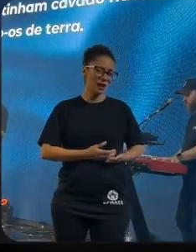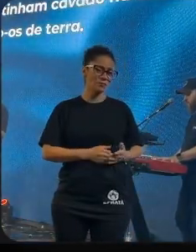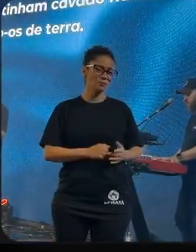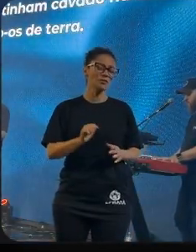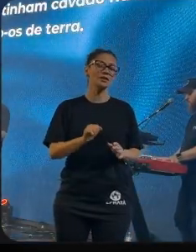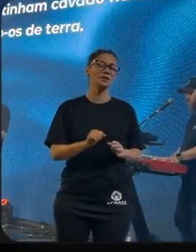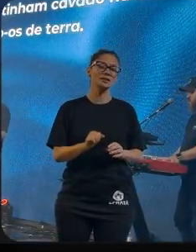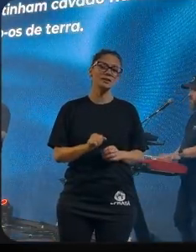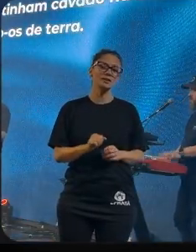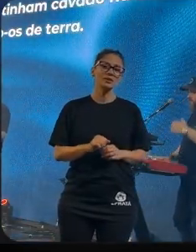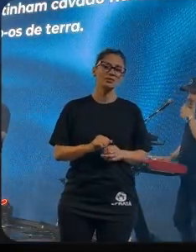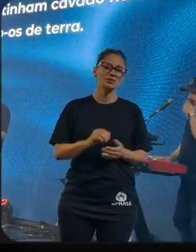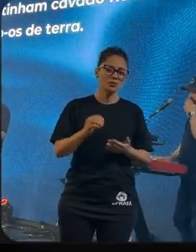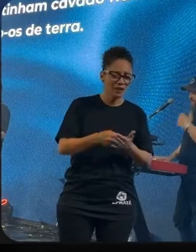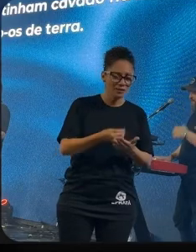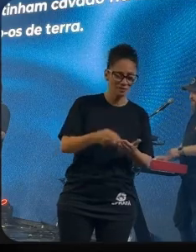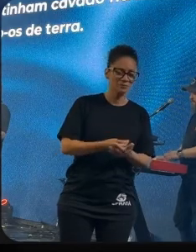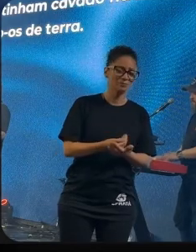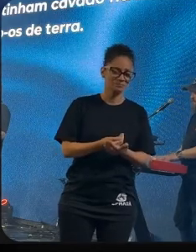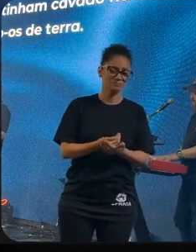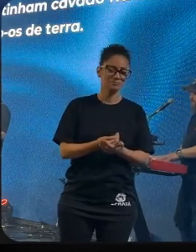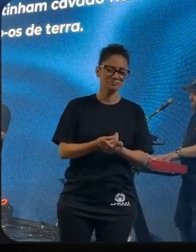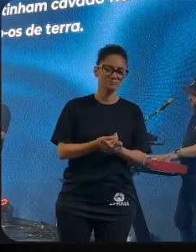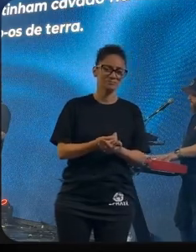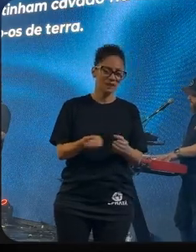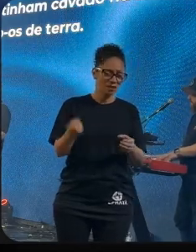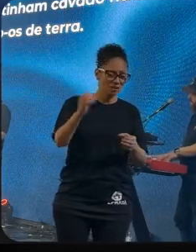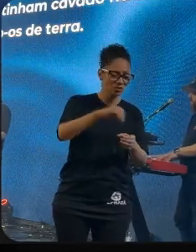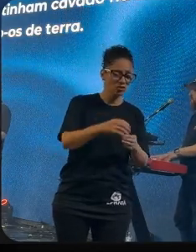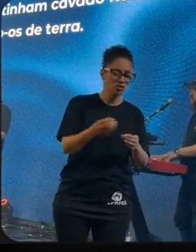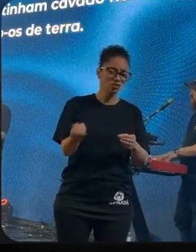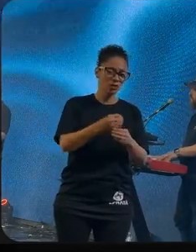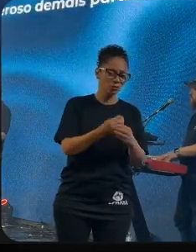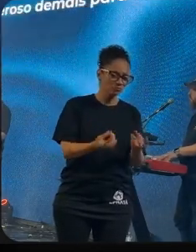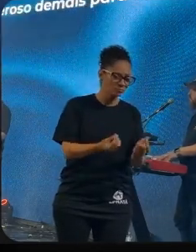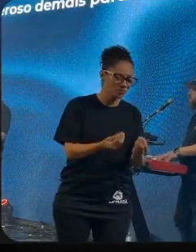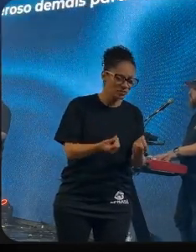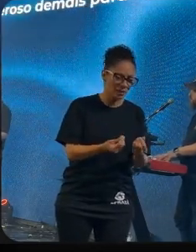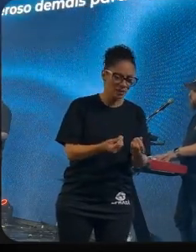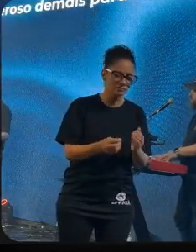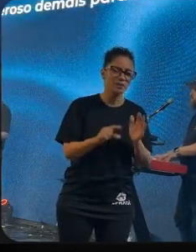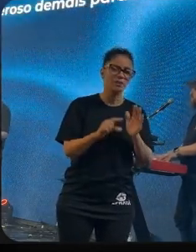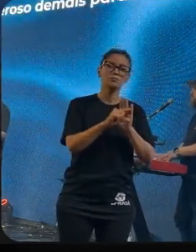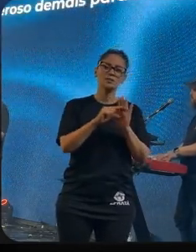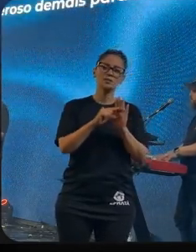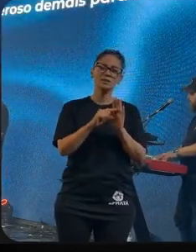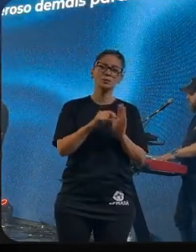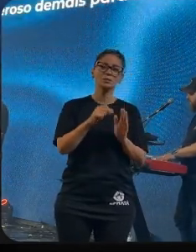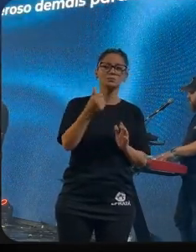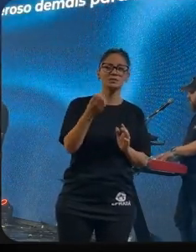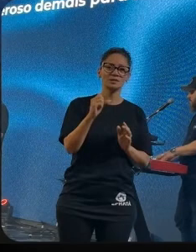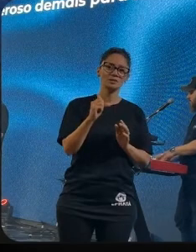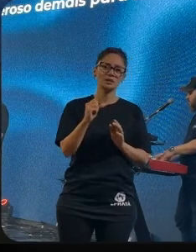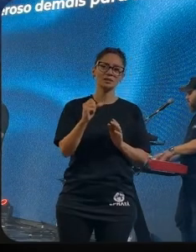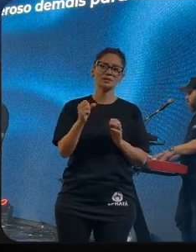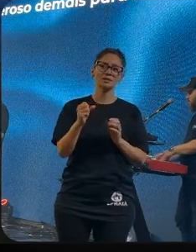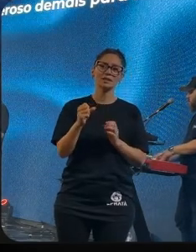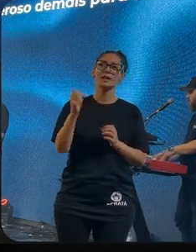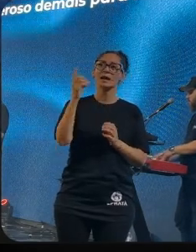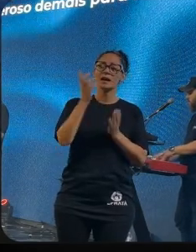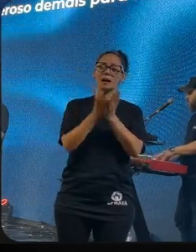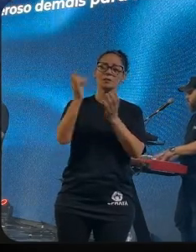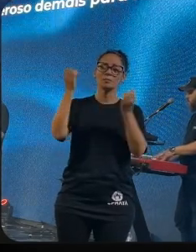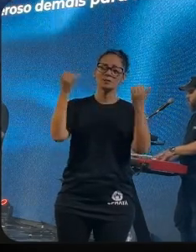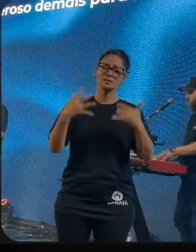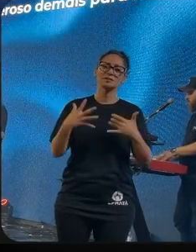sua época, enchendo-os de terra. Versículo 16. Então Abimeleque pediu a